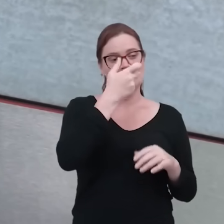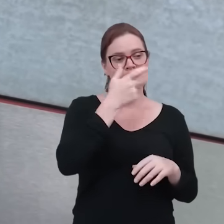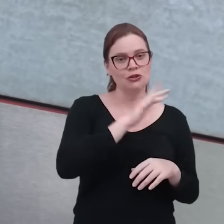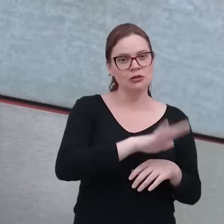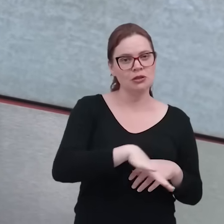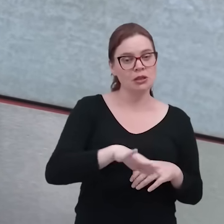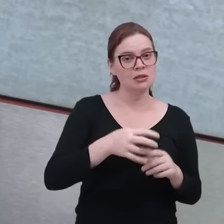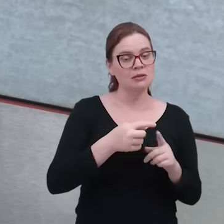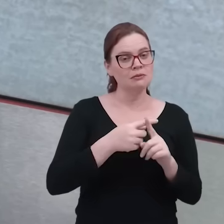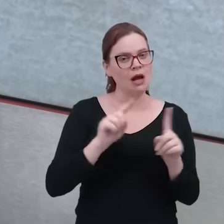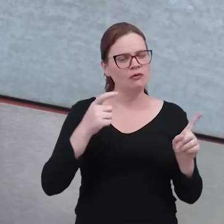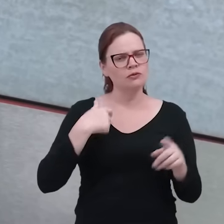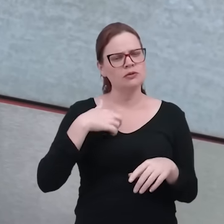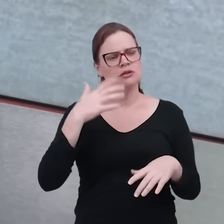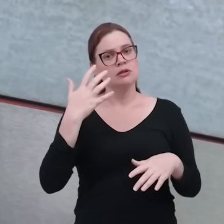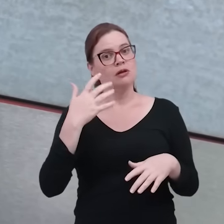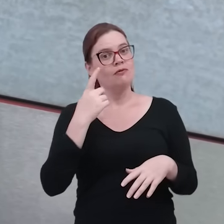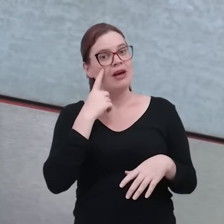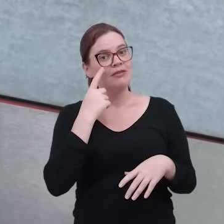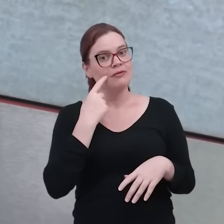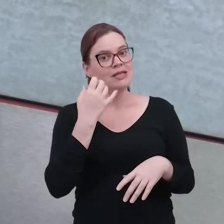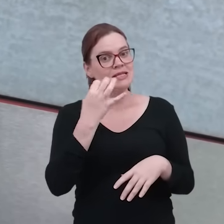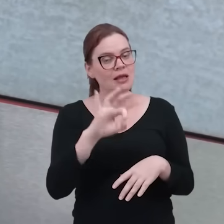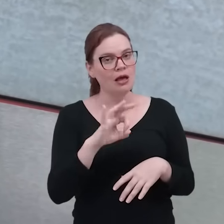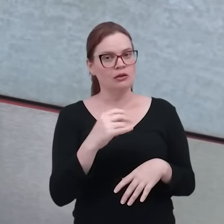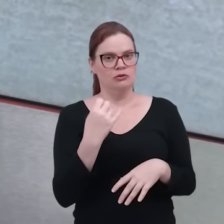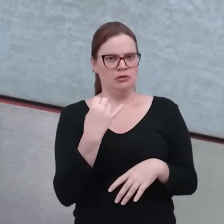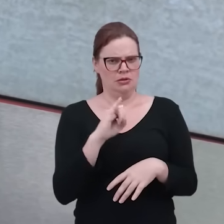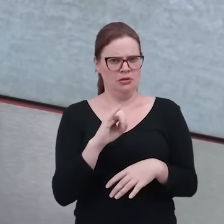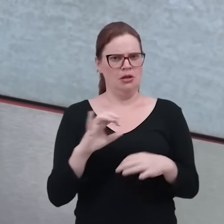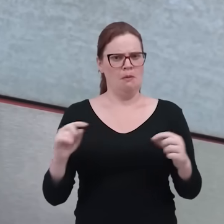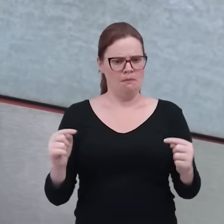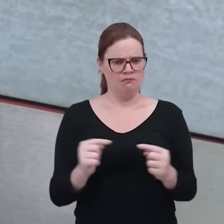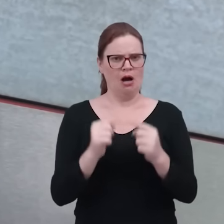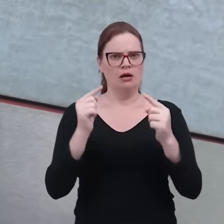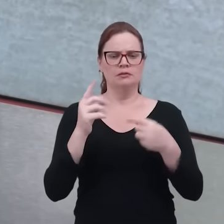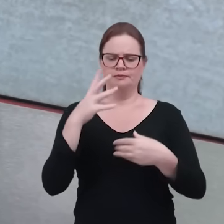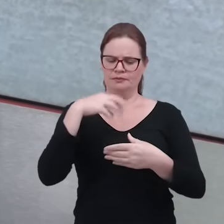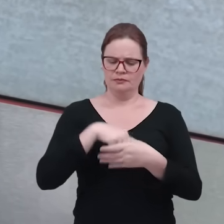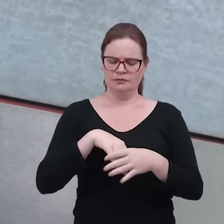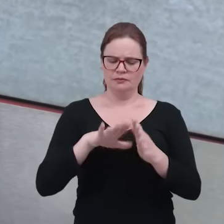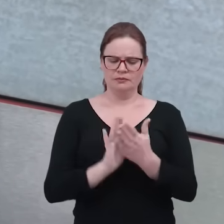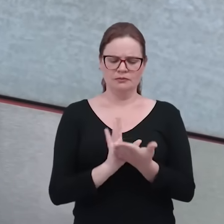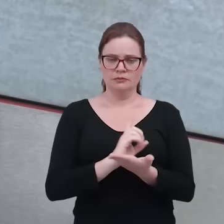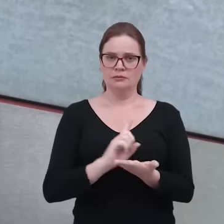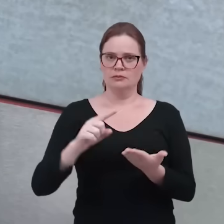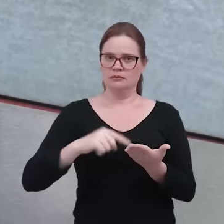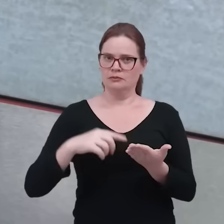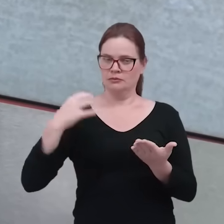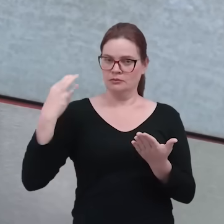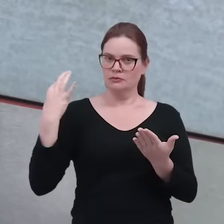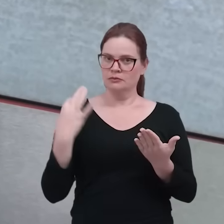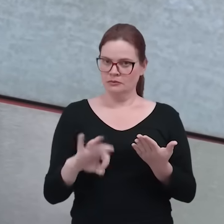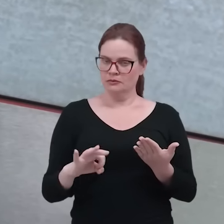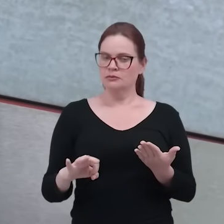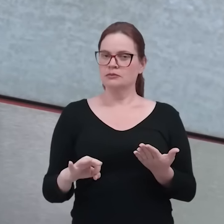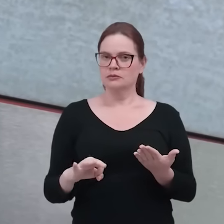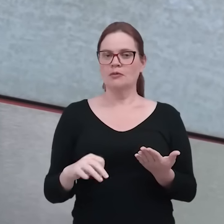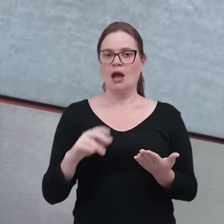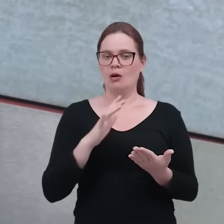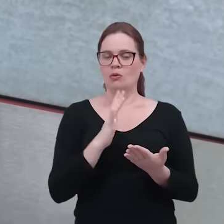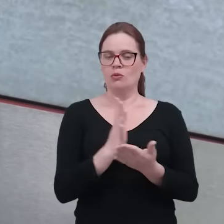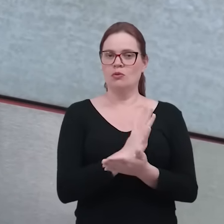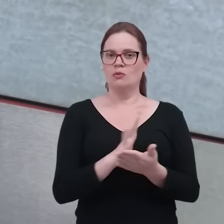na infância, mas agora você vai conferir conosco aqui através da Bíblia, da Palavra de Deus. Nós vamos